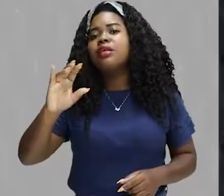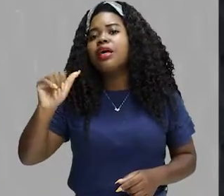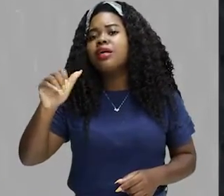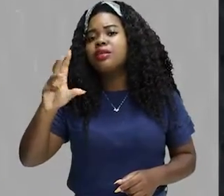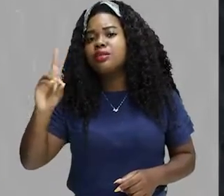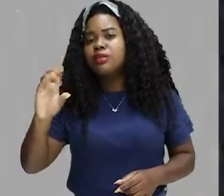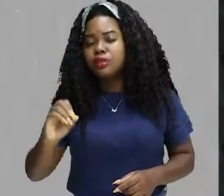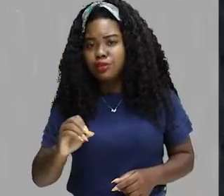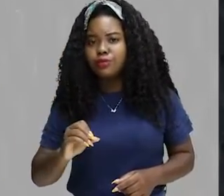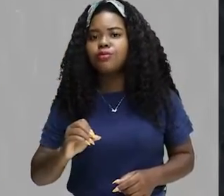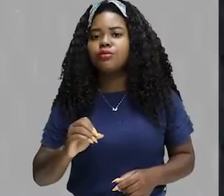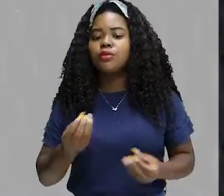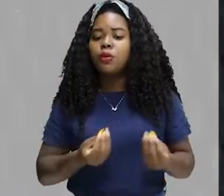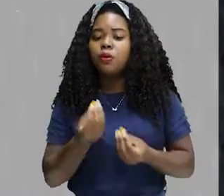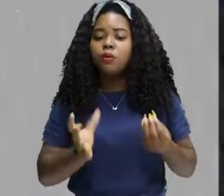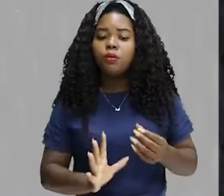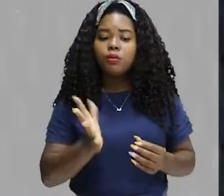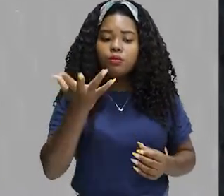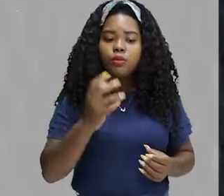desses